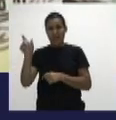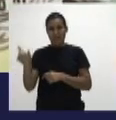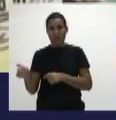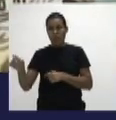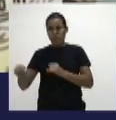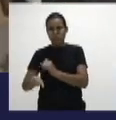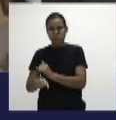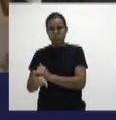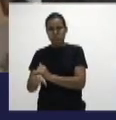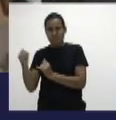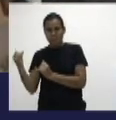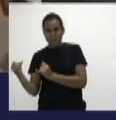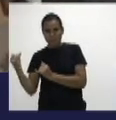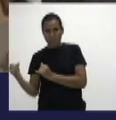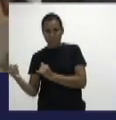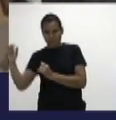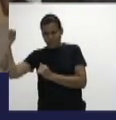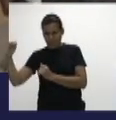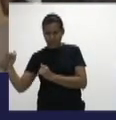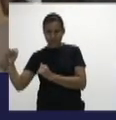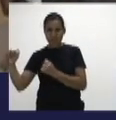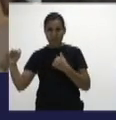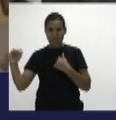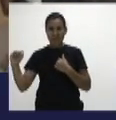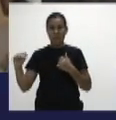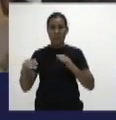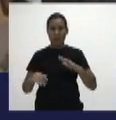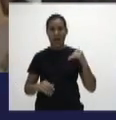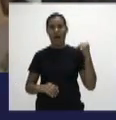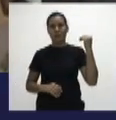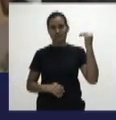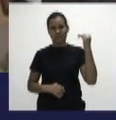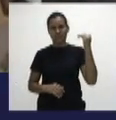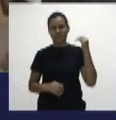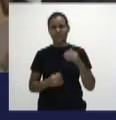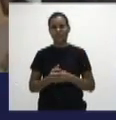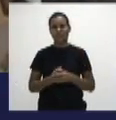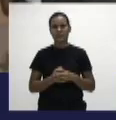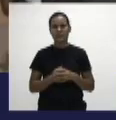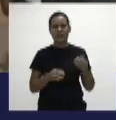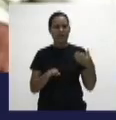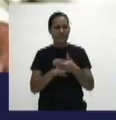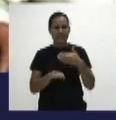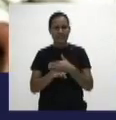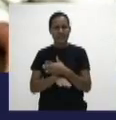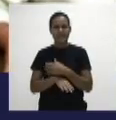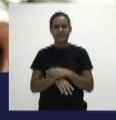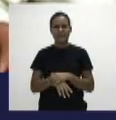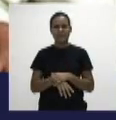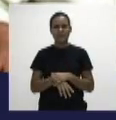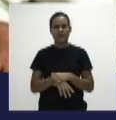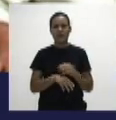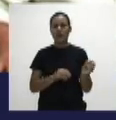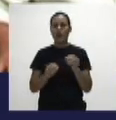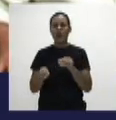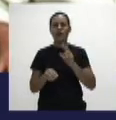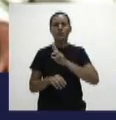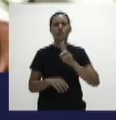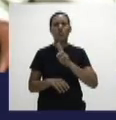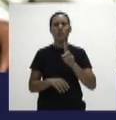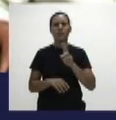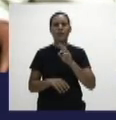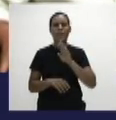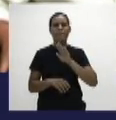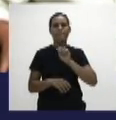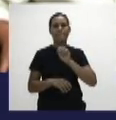alto A roupa ficou metade para fora sab Então nem cabia em mim a roupa dele e aí vai entrar vai entrar mas e o nome